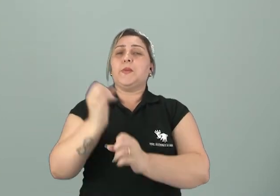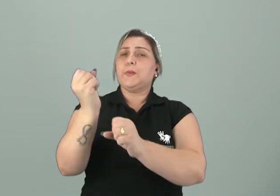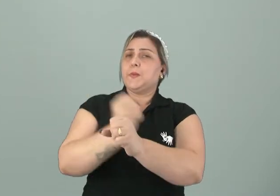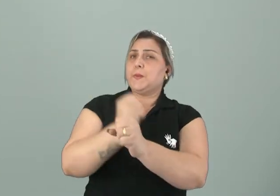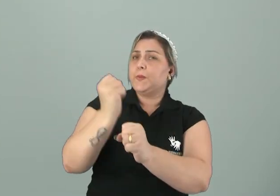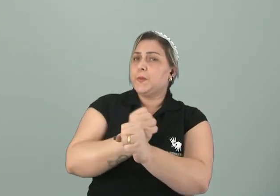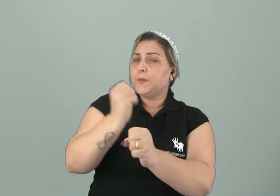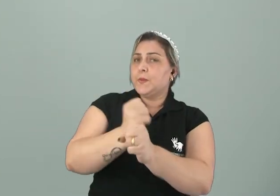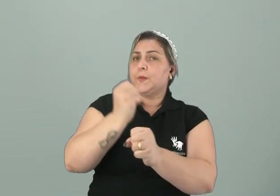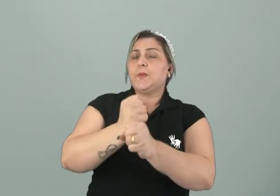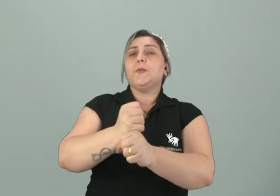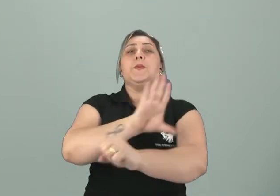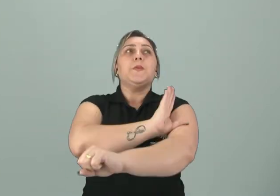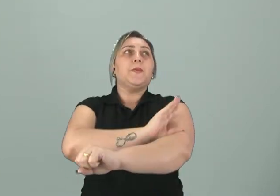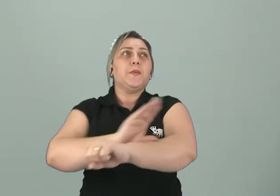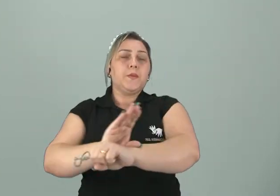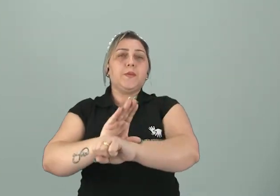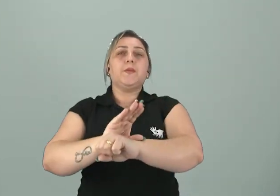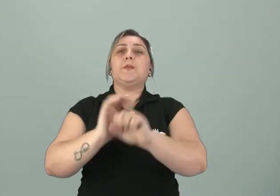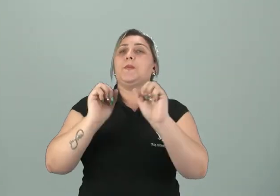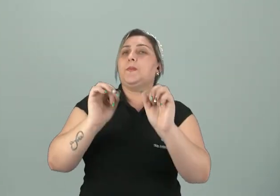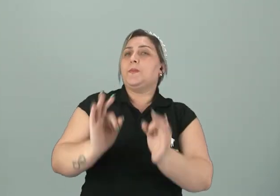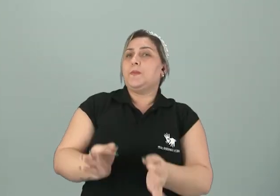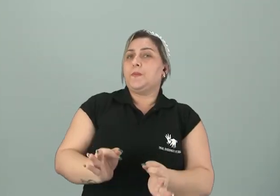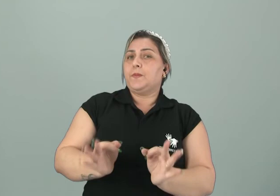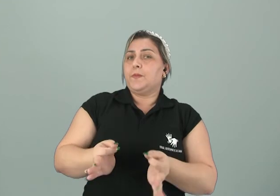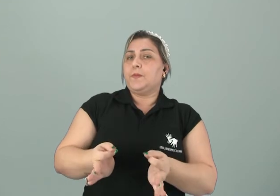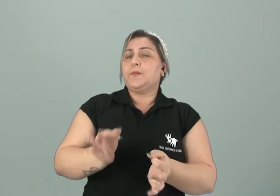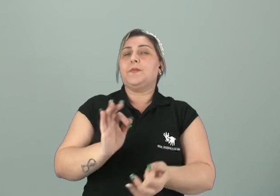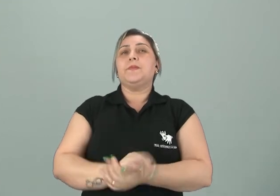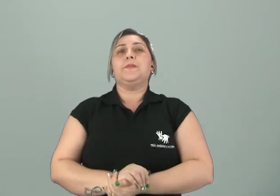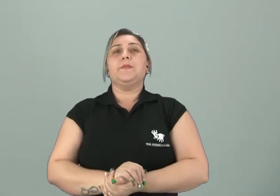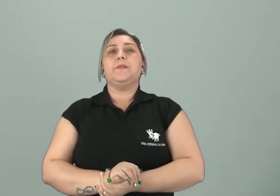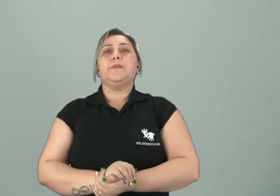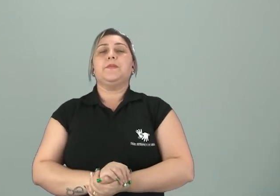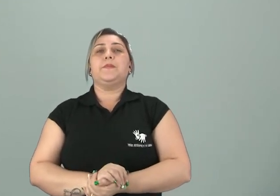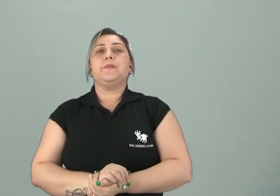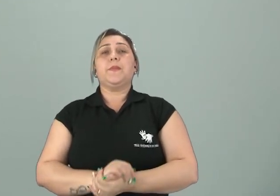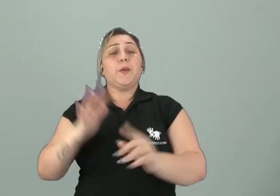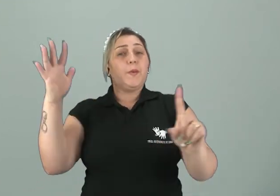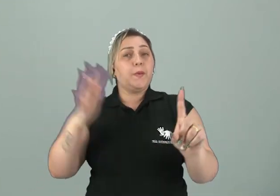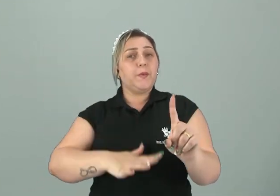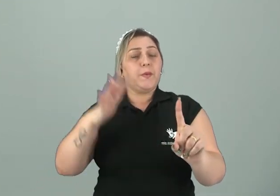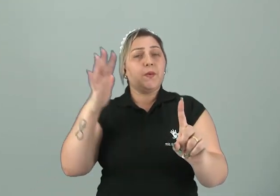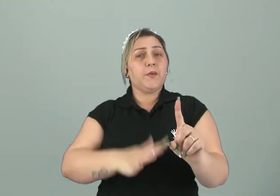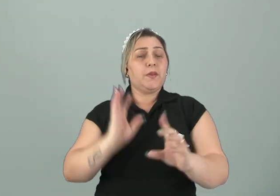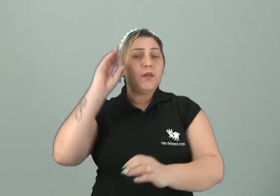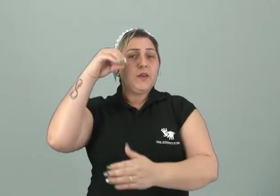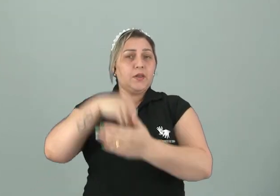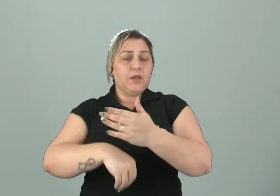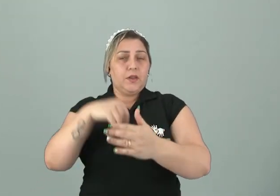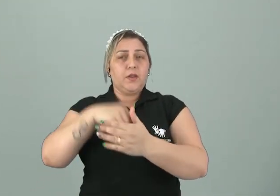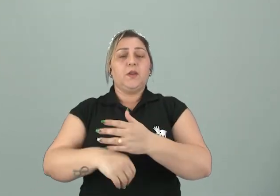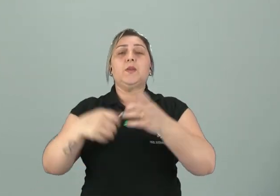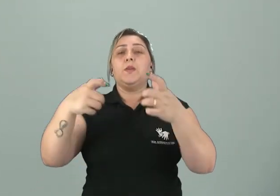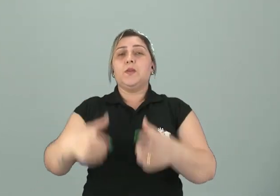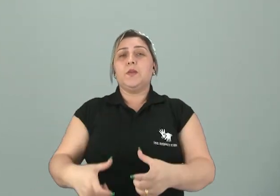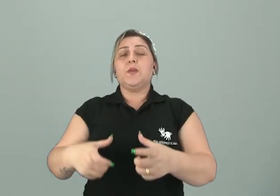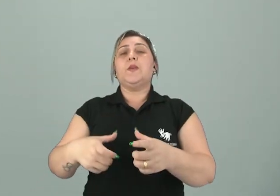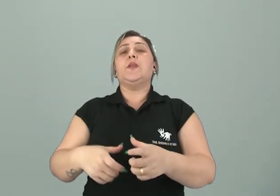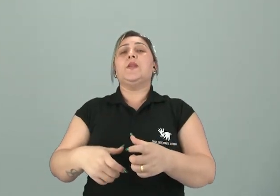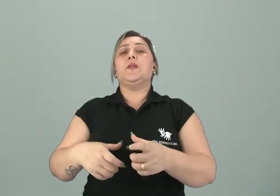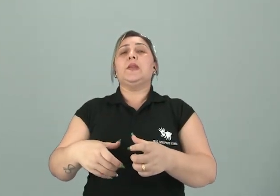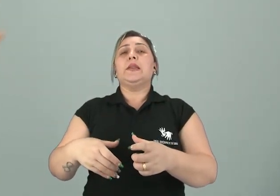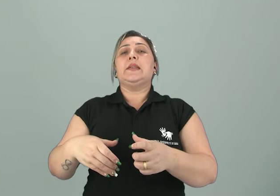dessa cultura medieval, certo? Fora toda a influência dentro do âmbito civil,